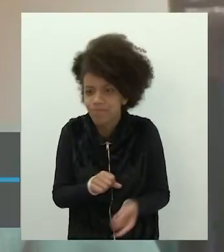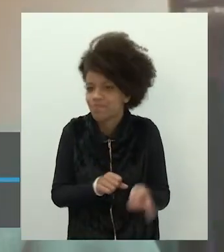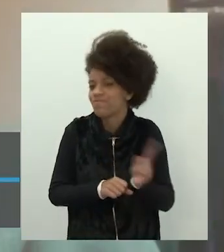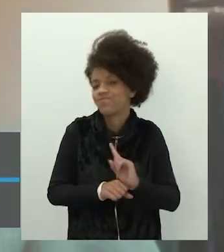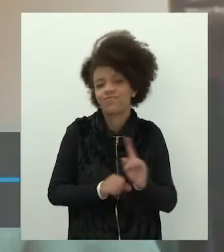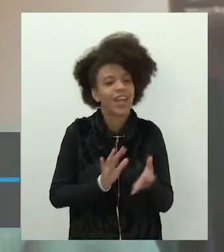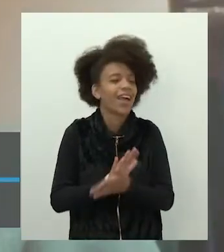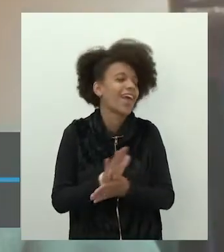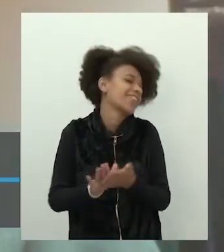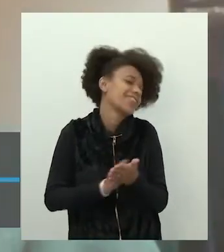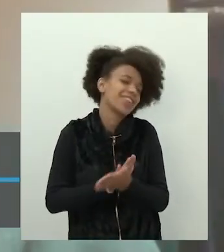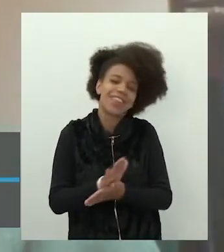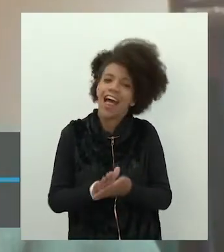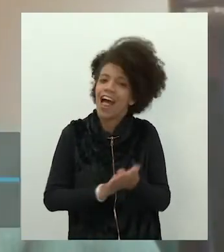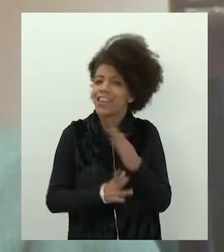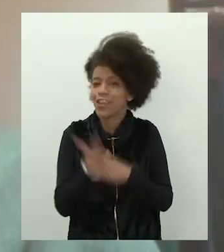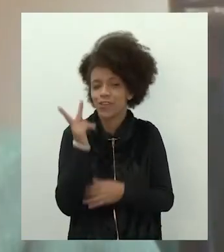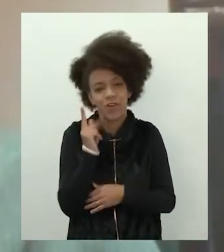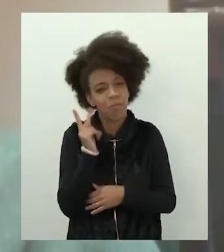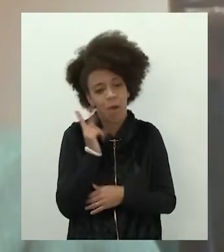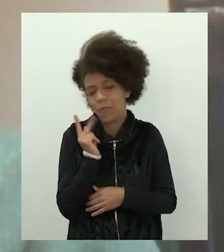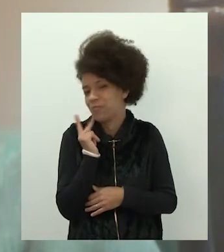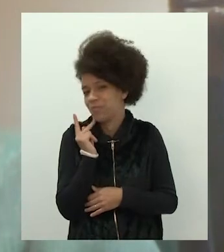normal, imagina, isso não é normal.